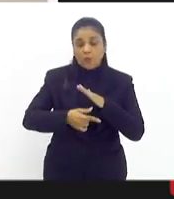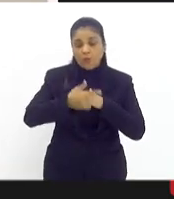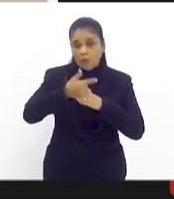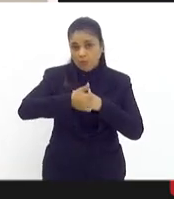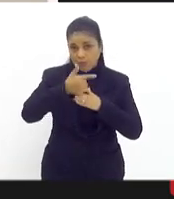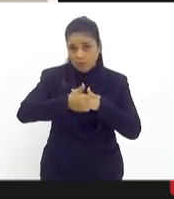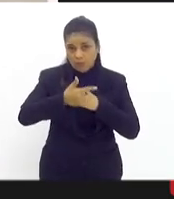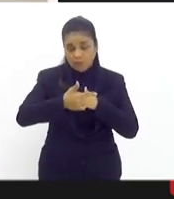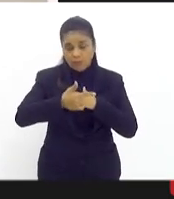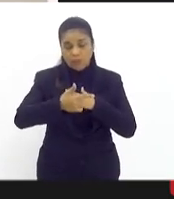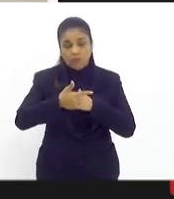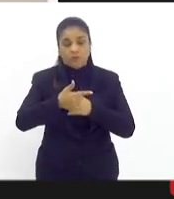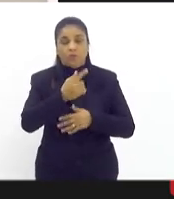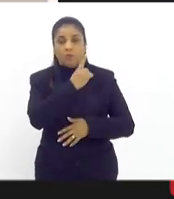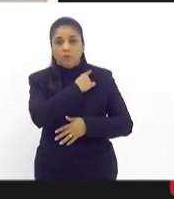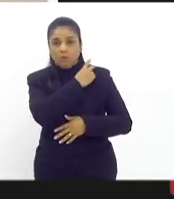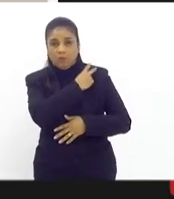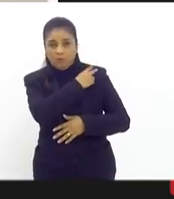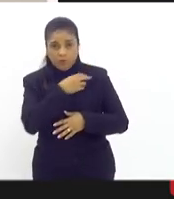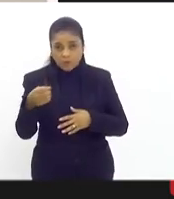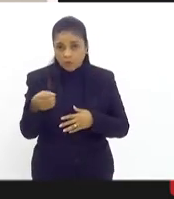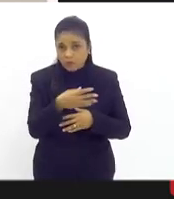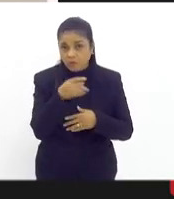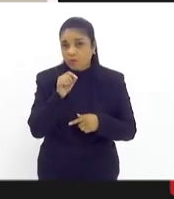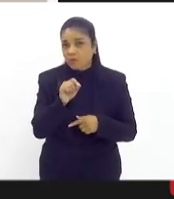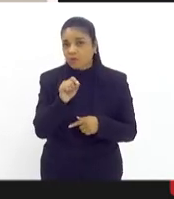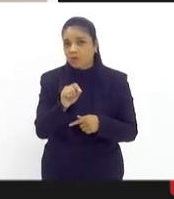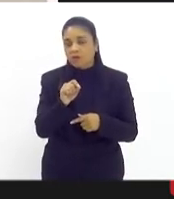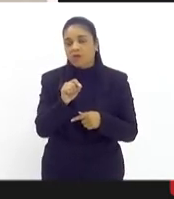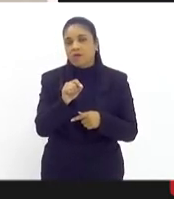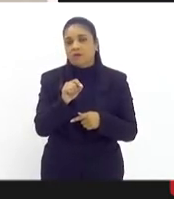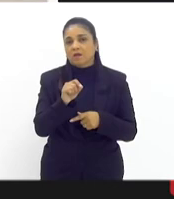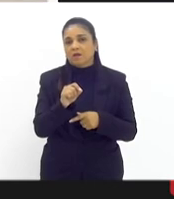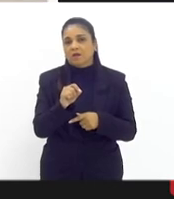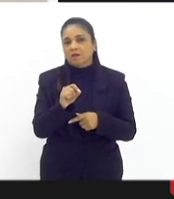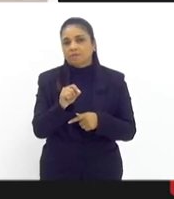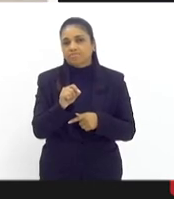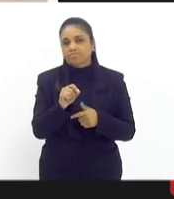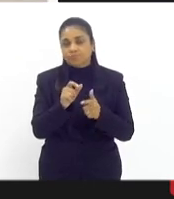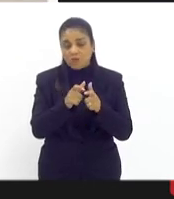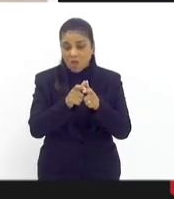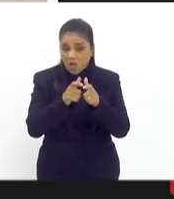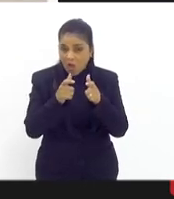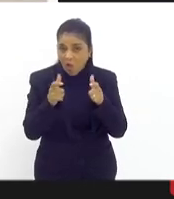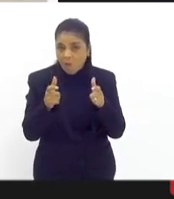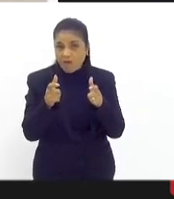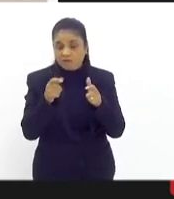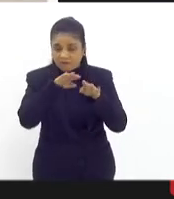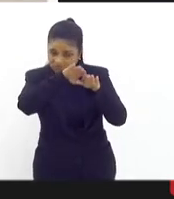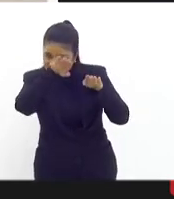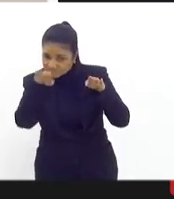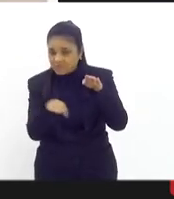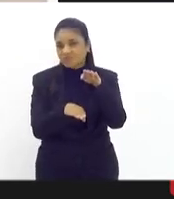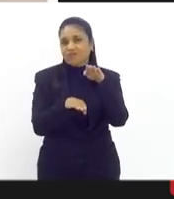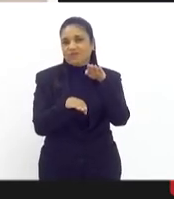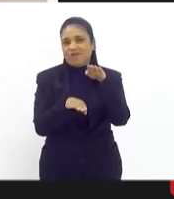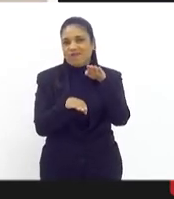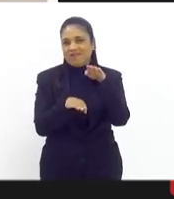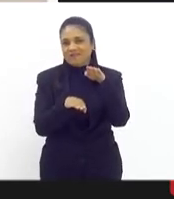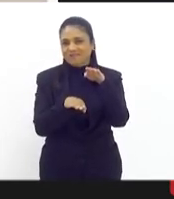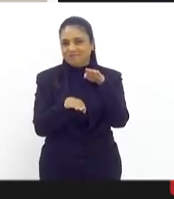vem criticando também igualmente, e a gente pensar que esse ensino médio aumenta cada vez mais desigualdades e diminui